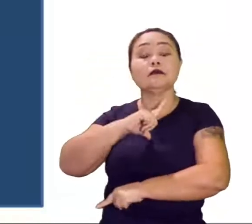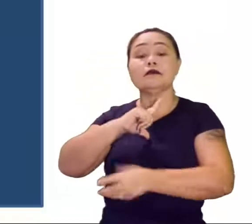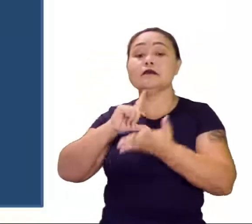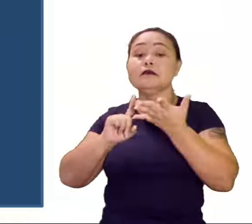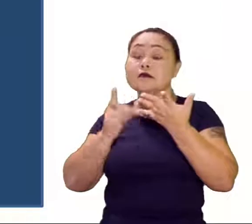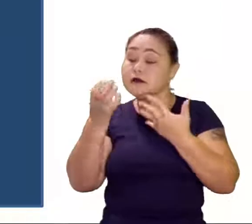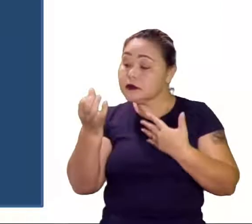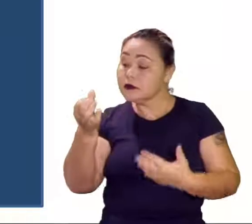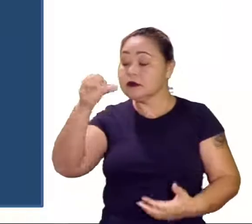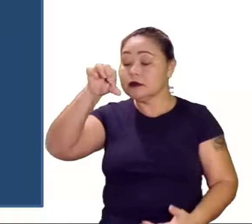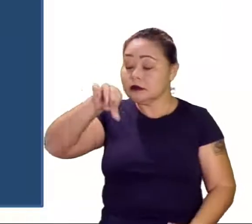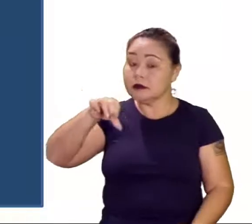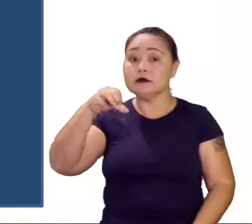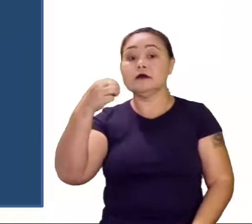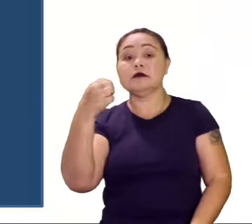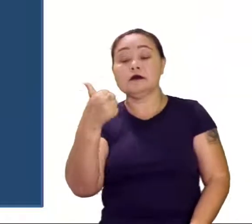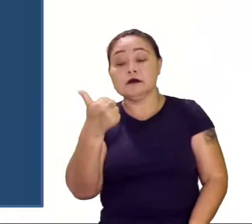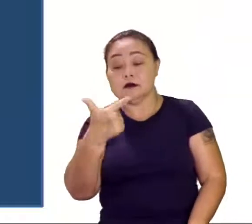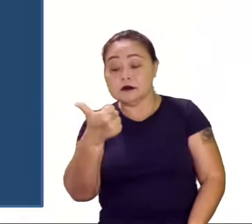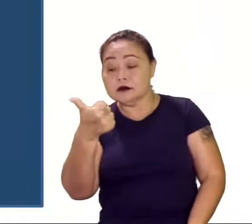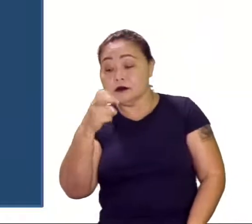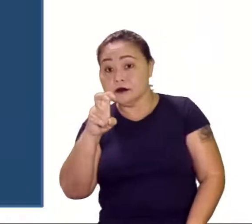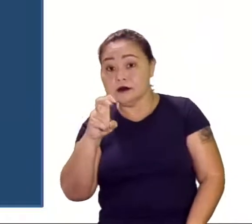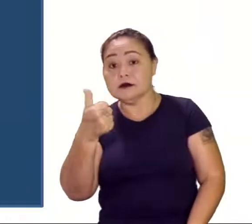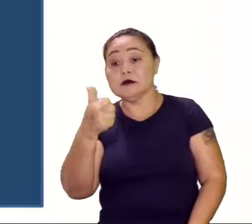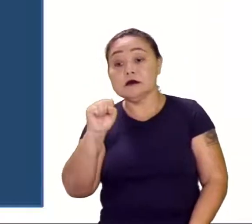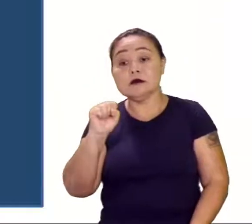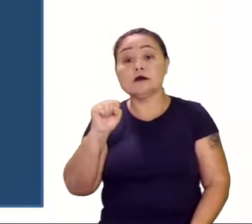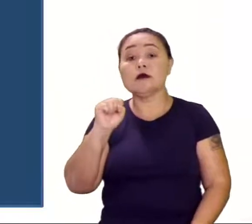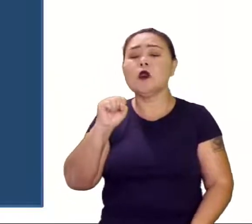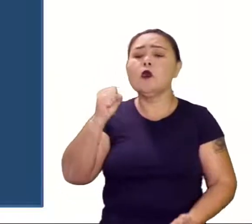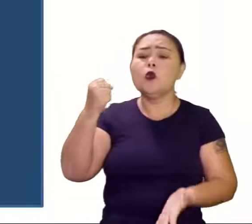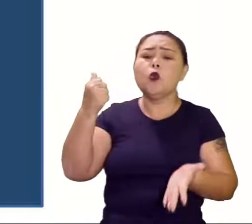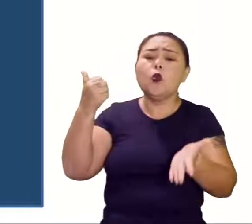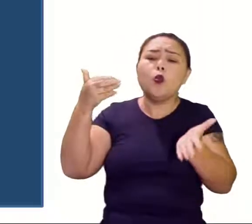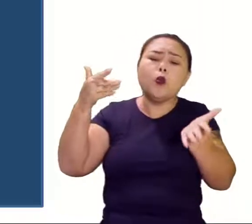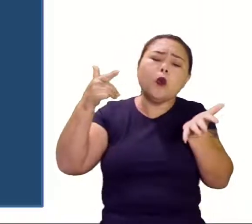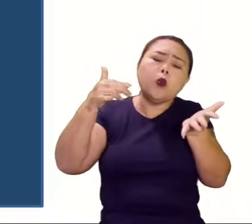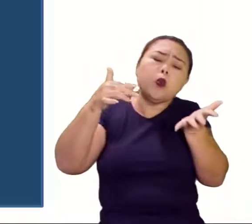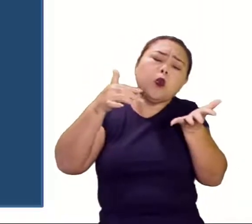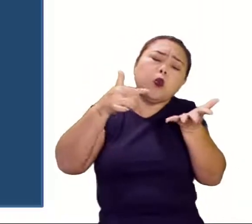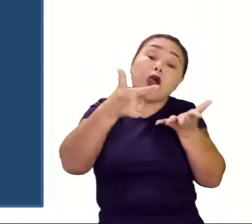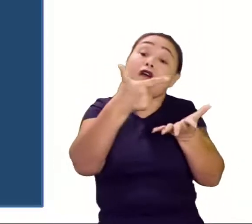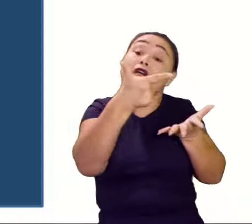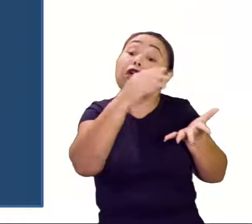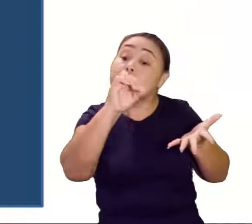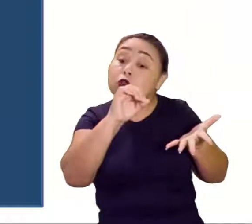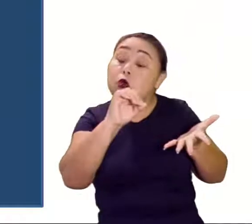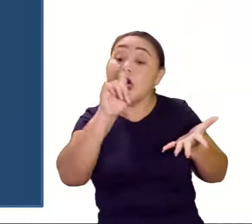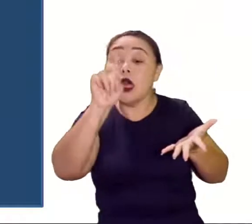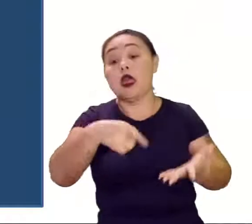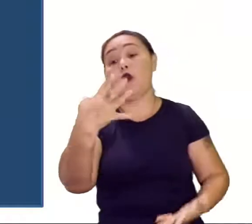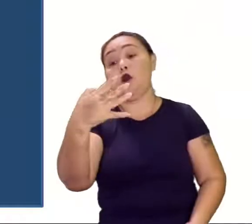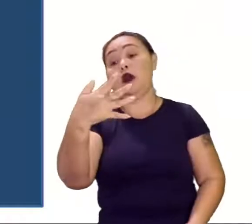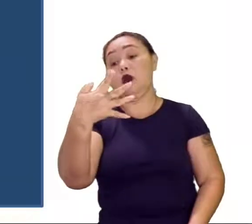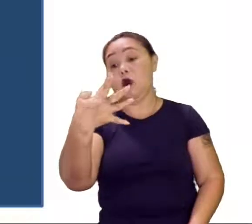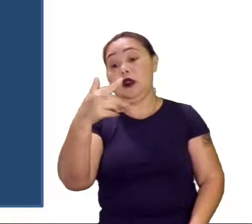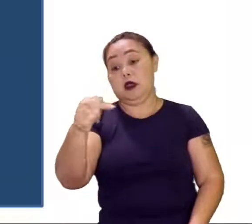6, 9, 12, 15, 18, o 20º termo vale